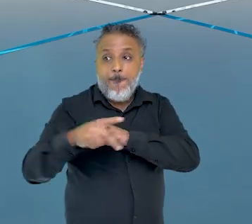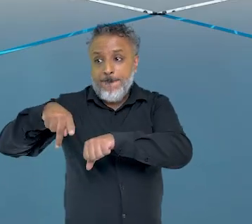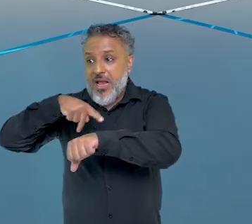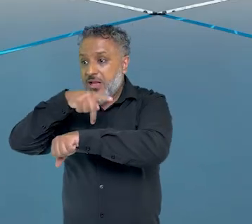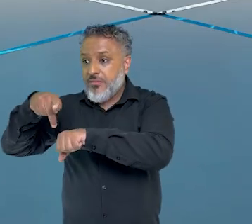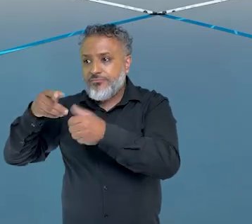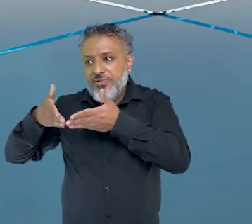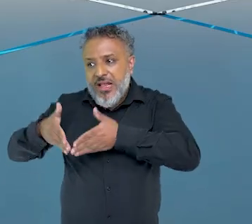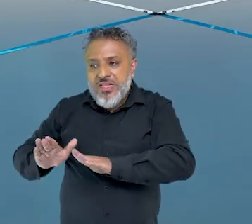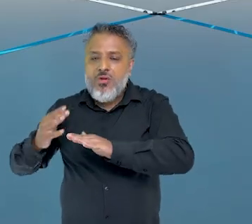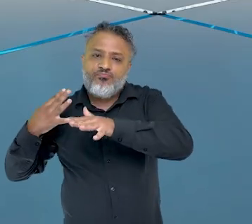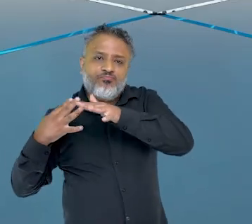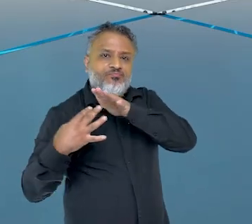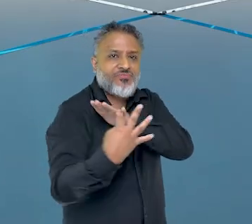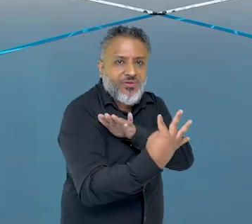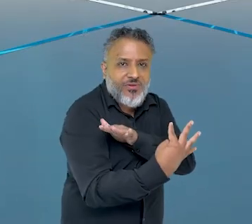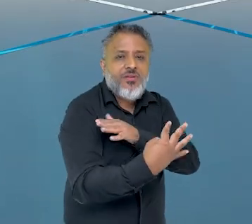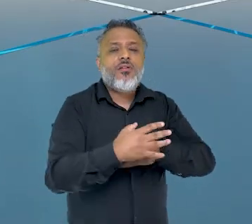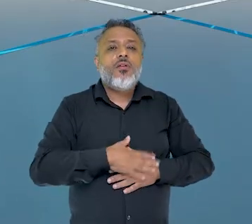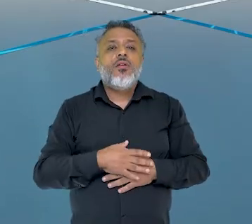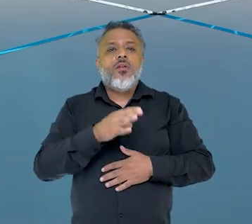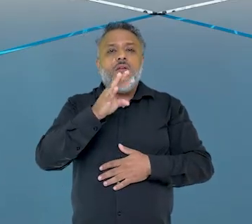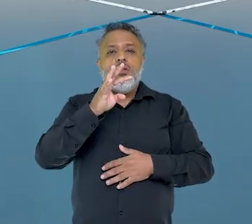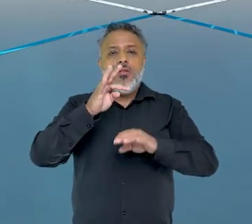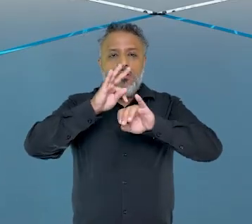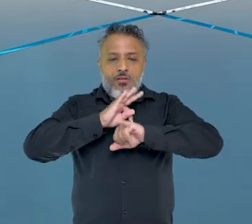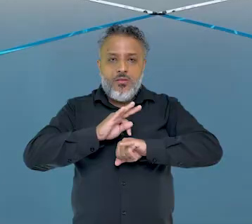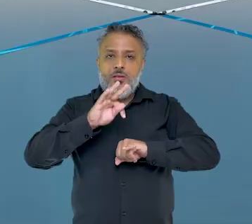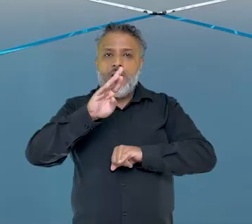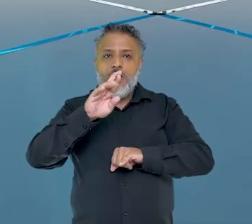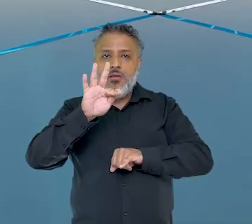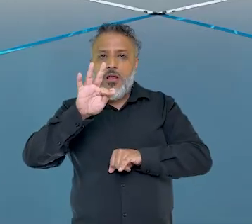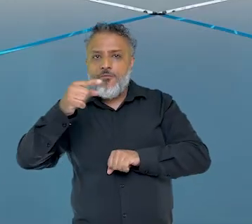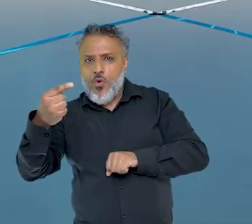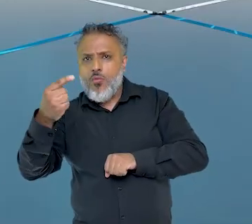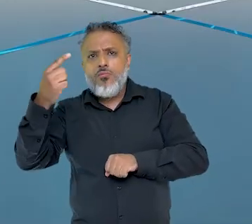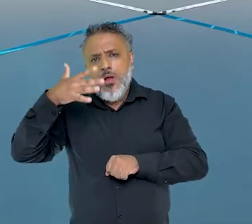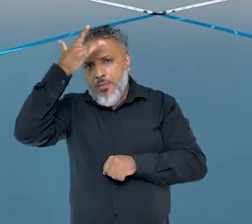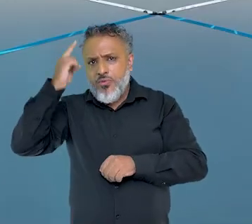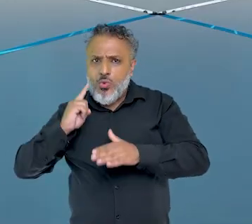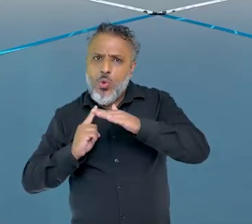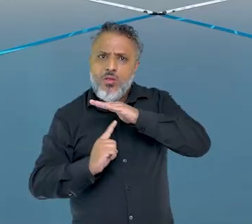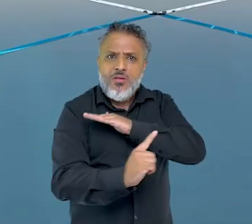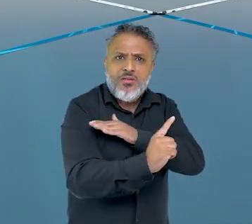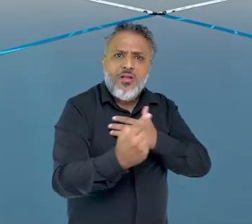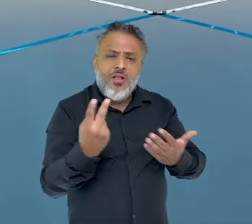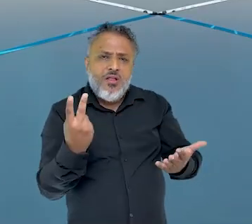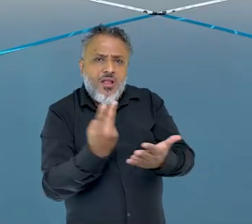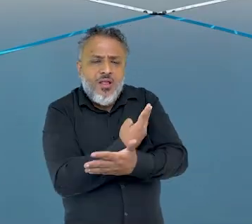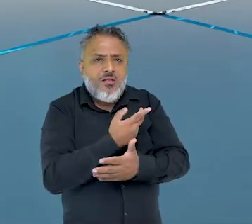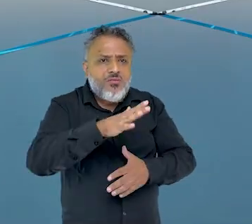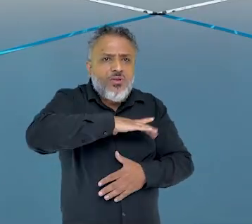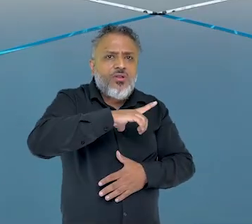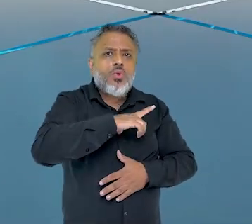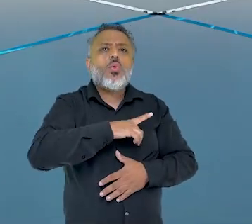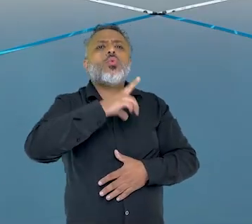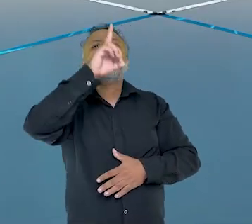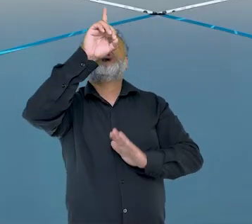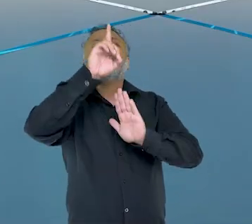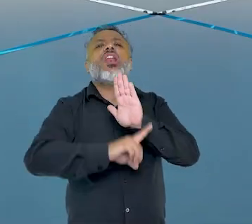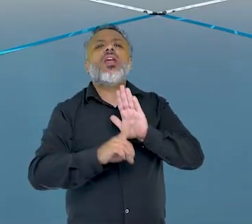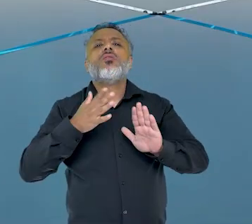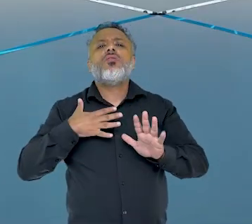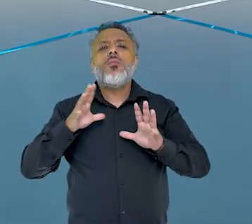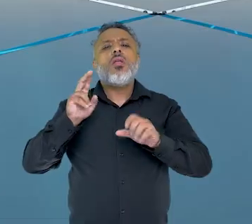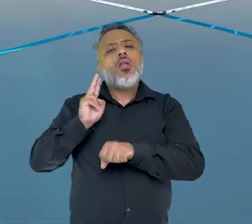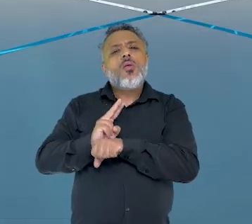origem. Confira. TRF1 garante a uma estrangeira em situação migratória irregular o direito de pedir refúgio no